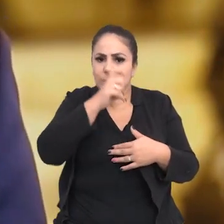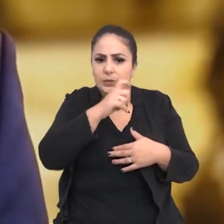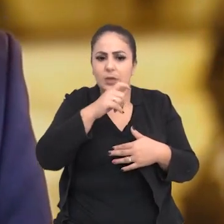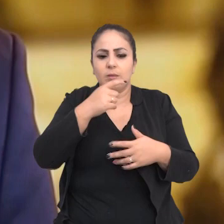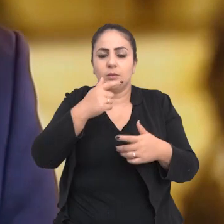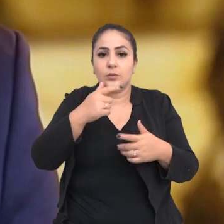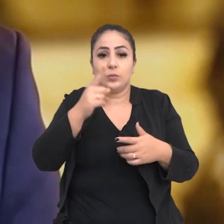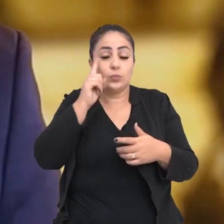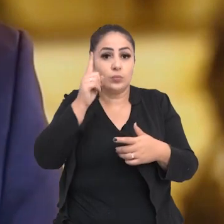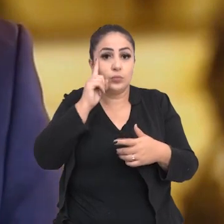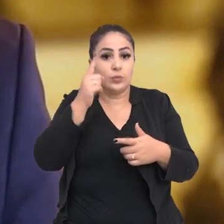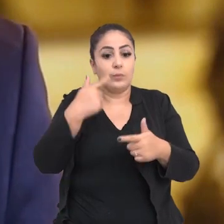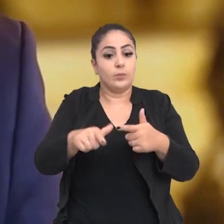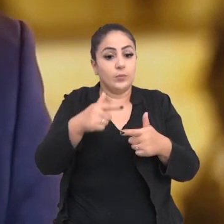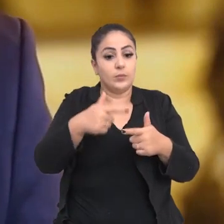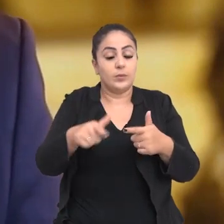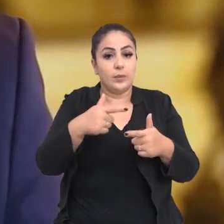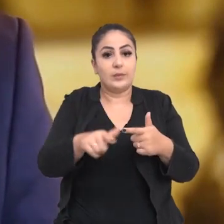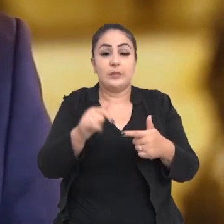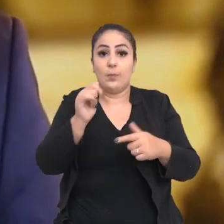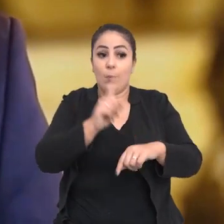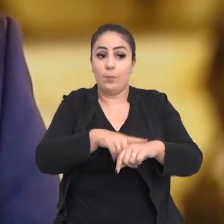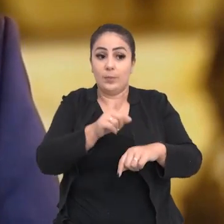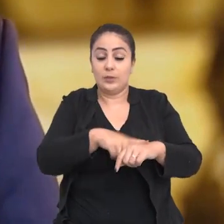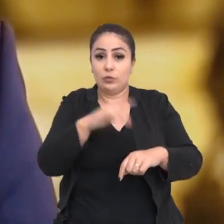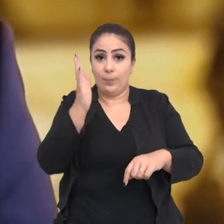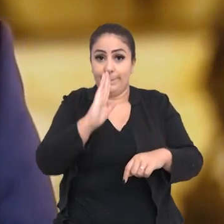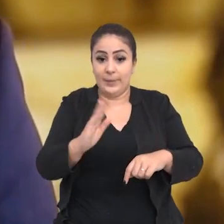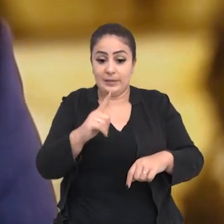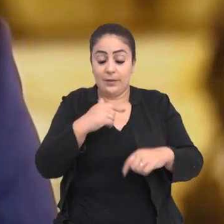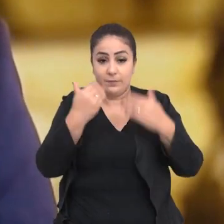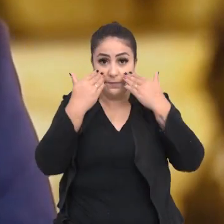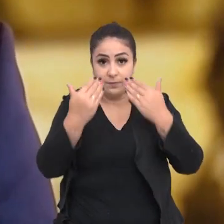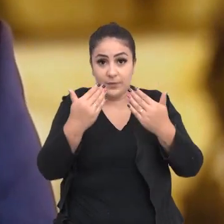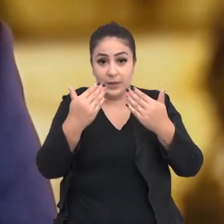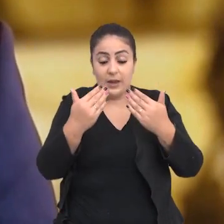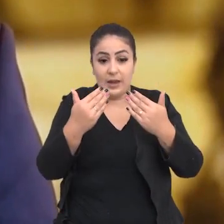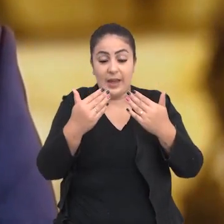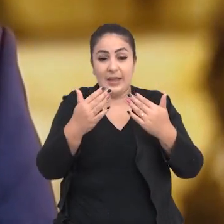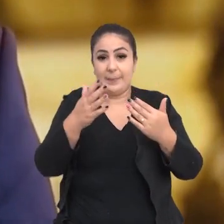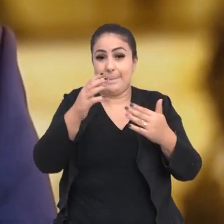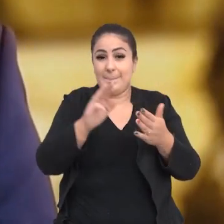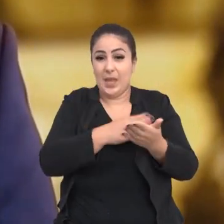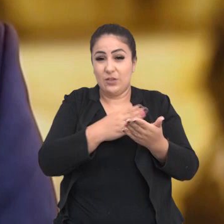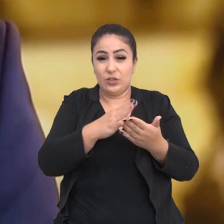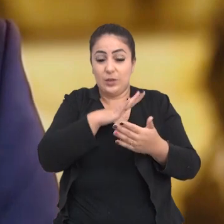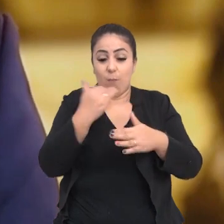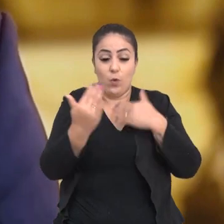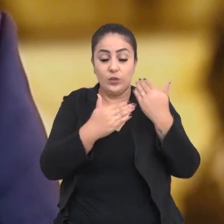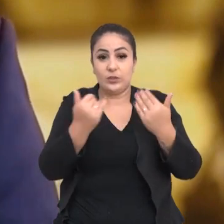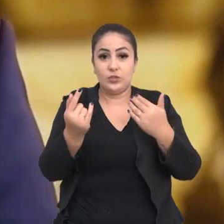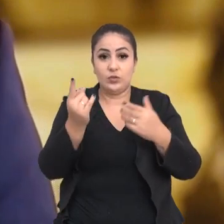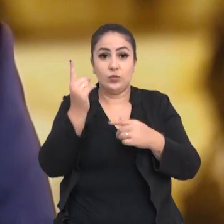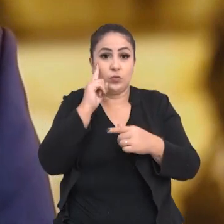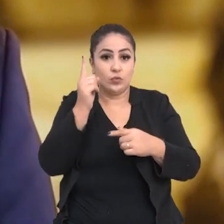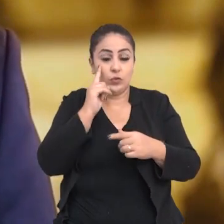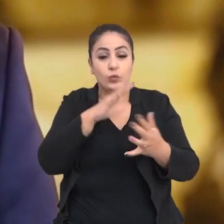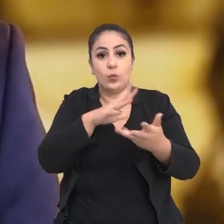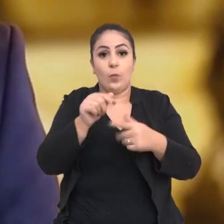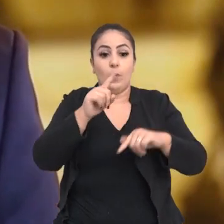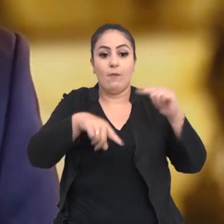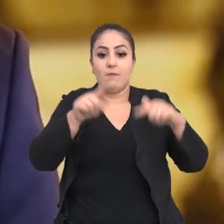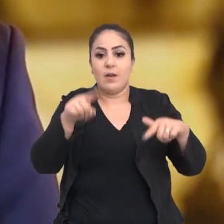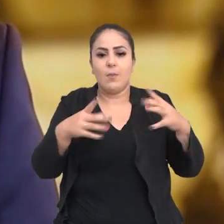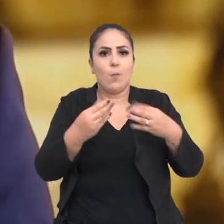complica a cada dia. Nesse momento, o Brasil está assistindo aí a maior média de mortes diárias do mundo e uma